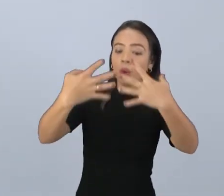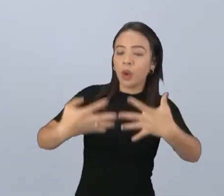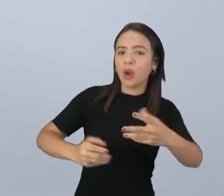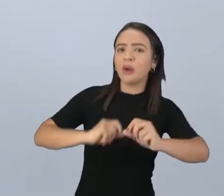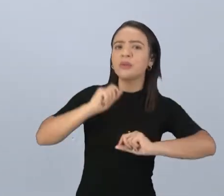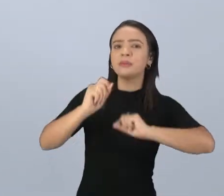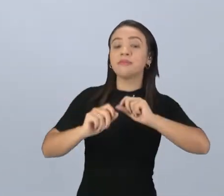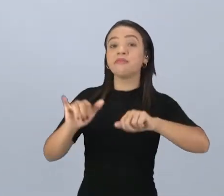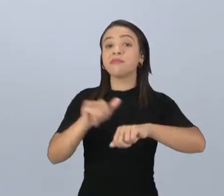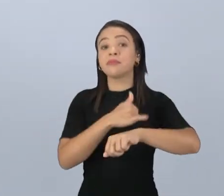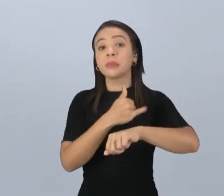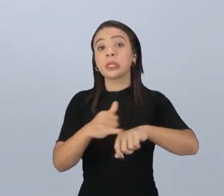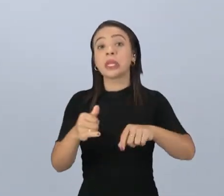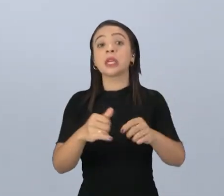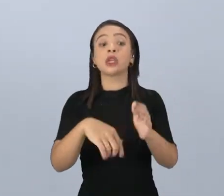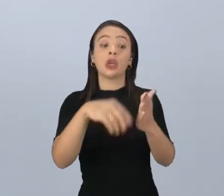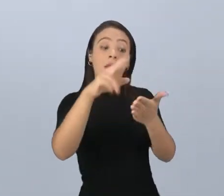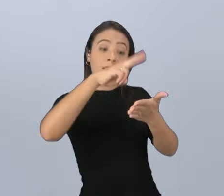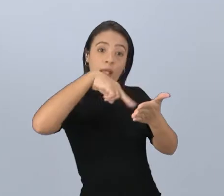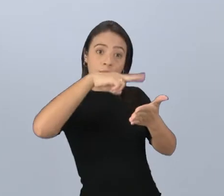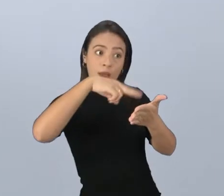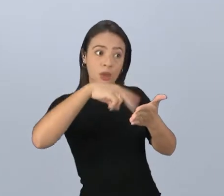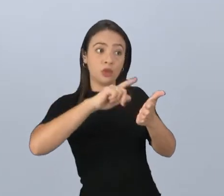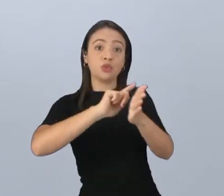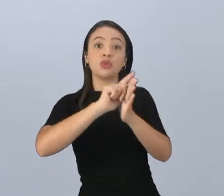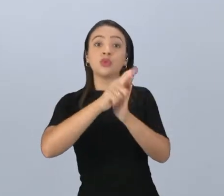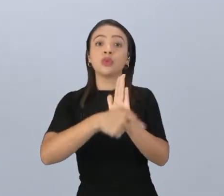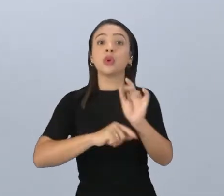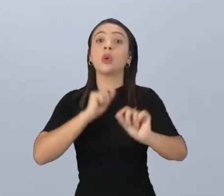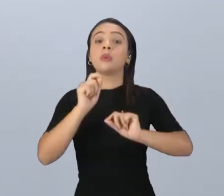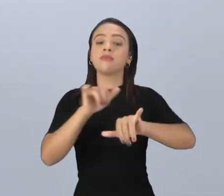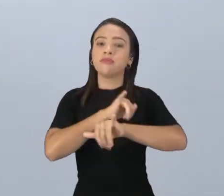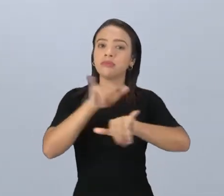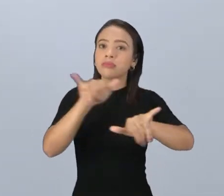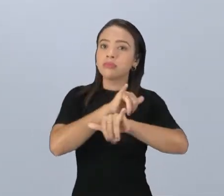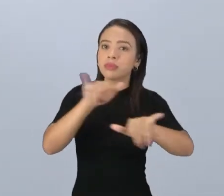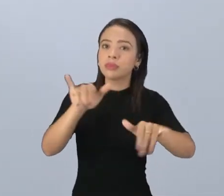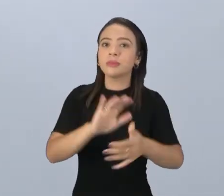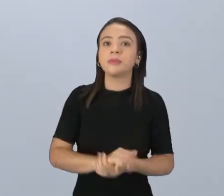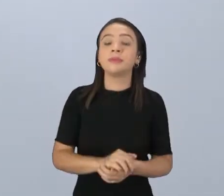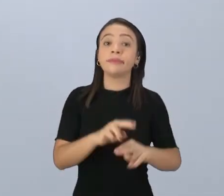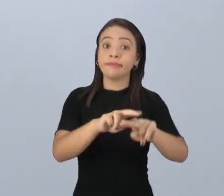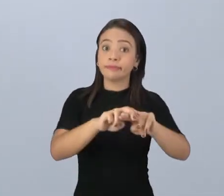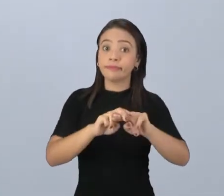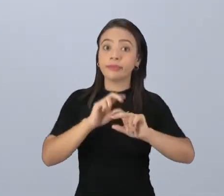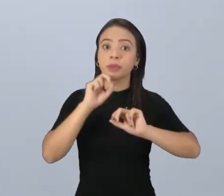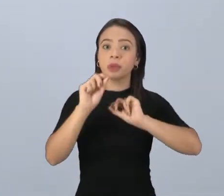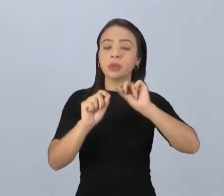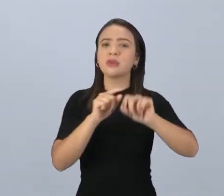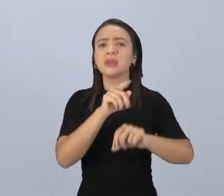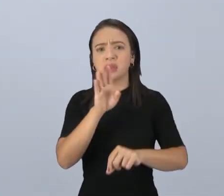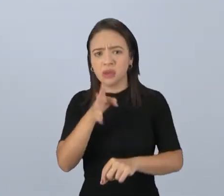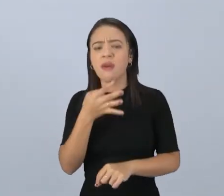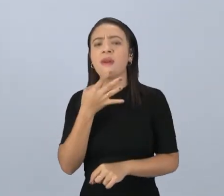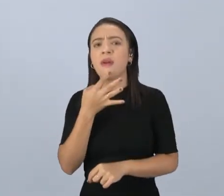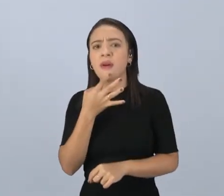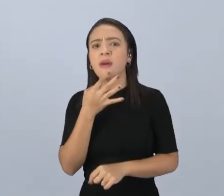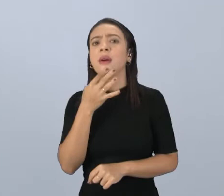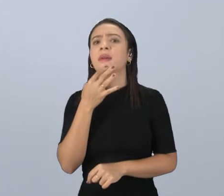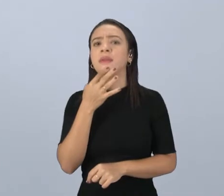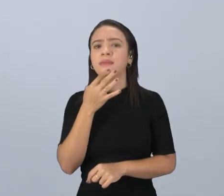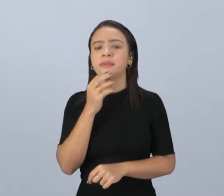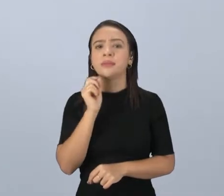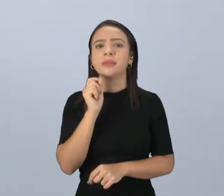as estratégias de leitura do gênero textual notícia. Para isso, eu sei que vocês já conhecem muito